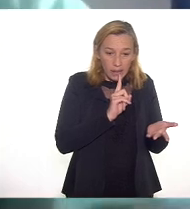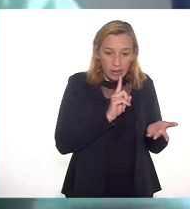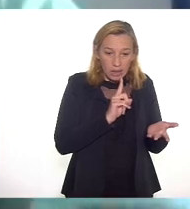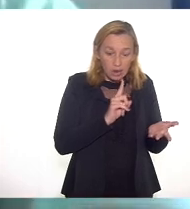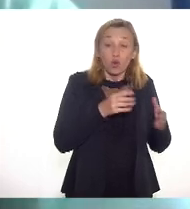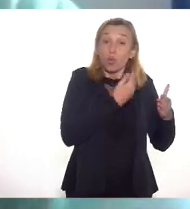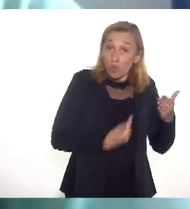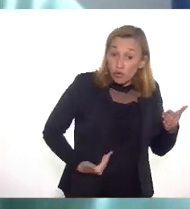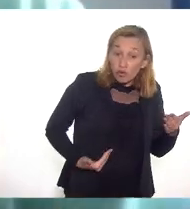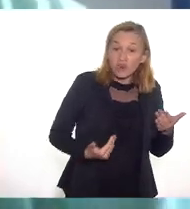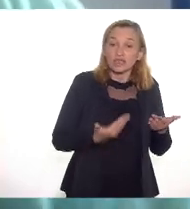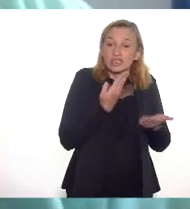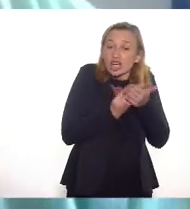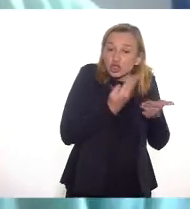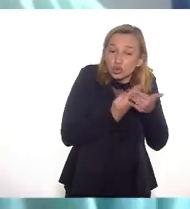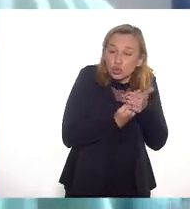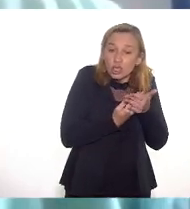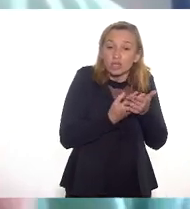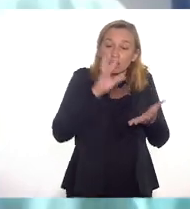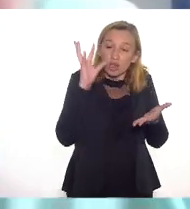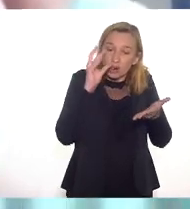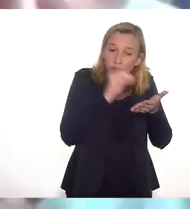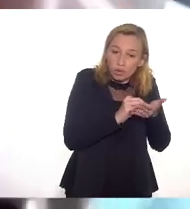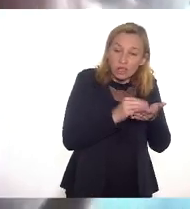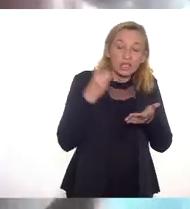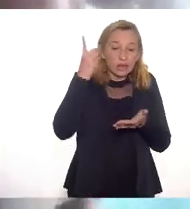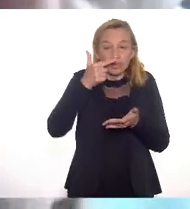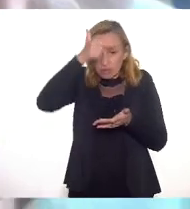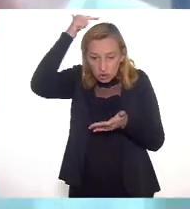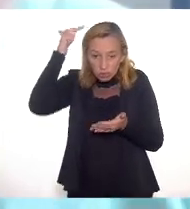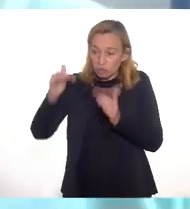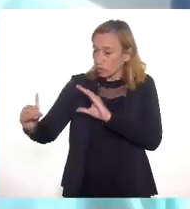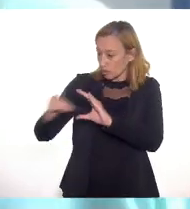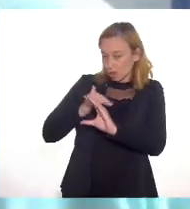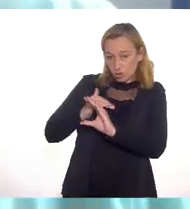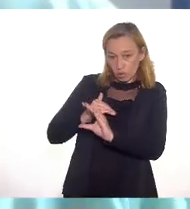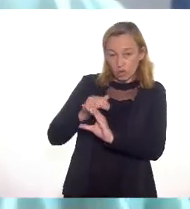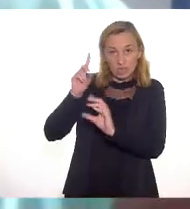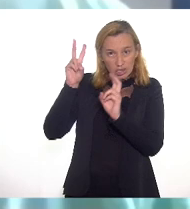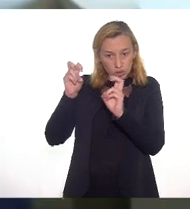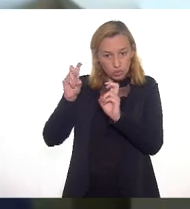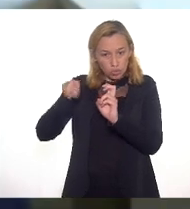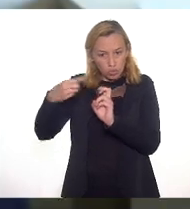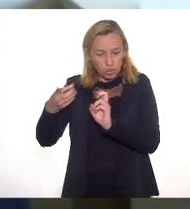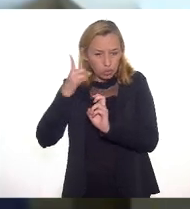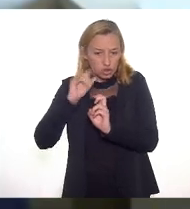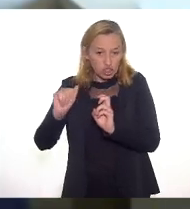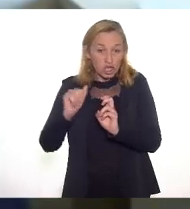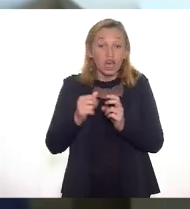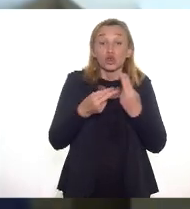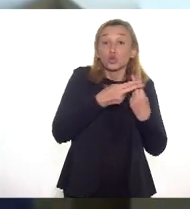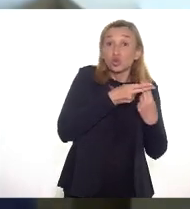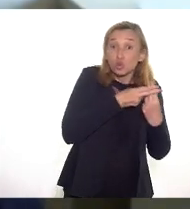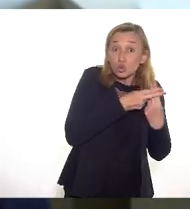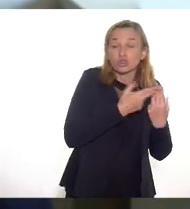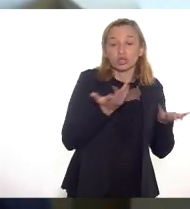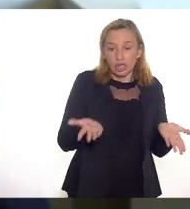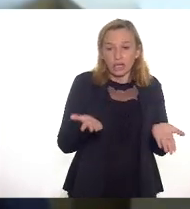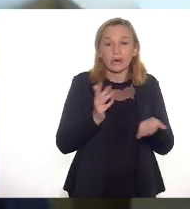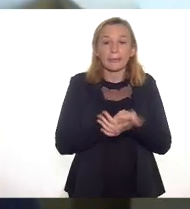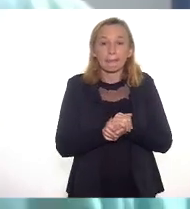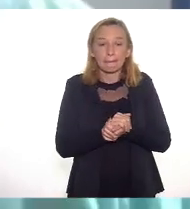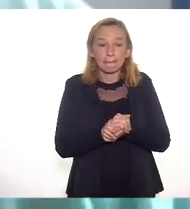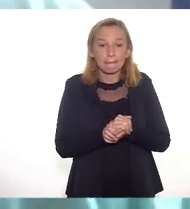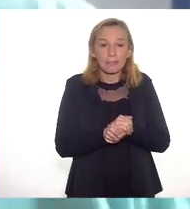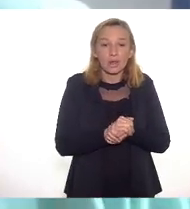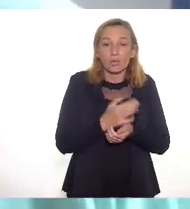o governo está estudando botar, o Luiz Paulo me mandou essa matéria outro dia, botar no SUS, né?